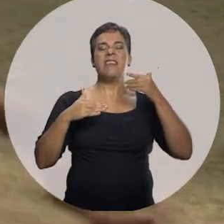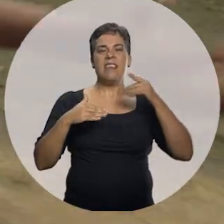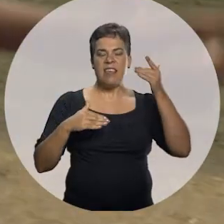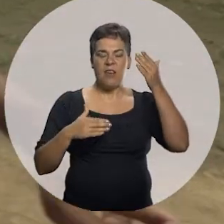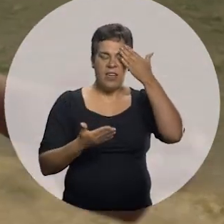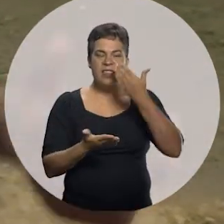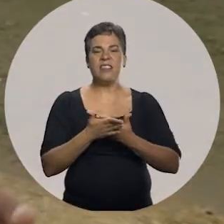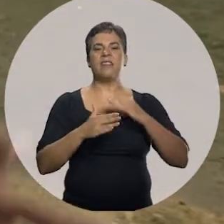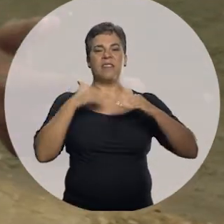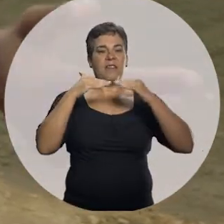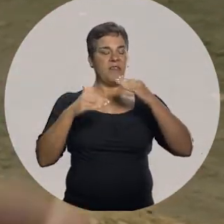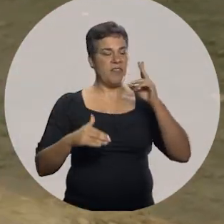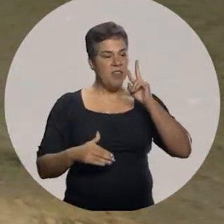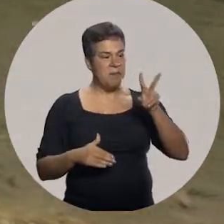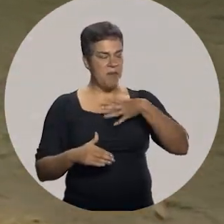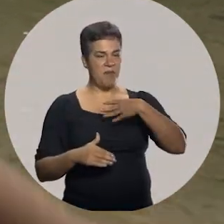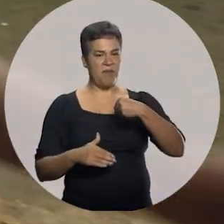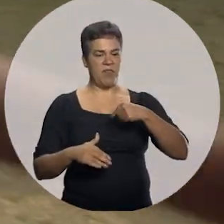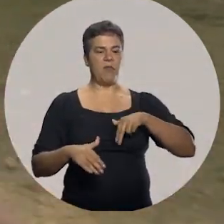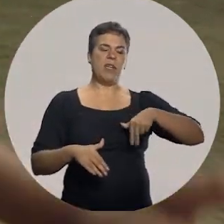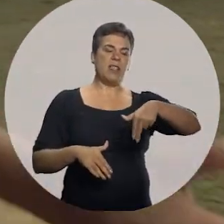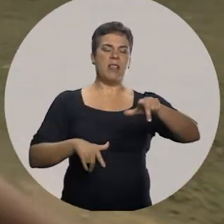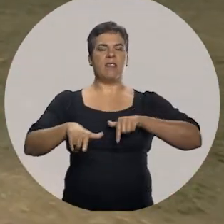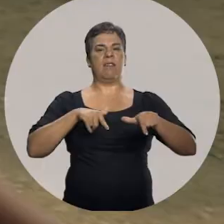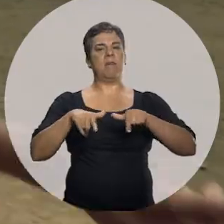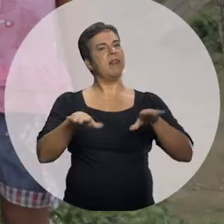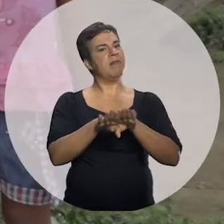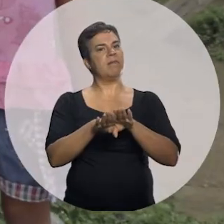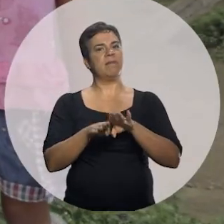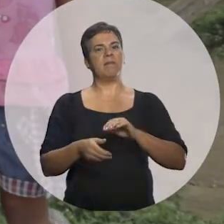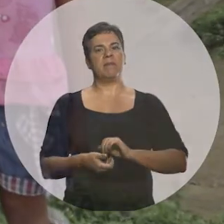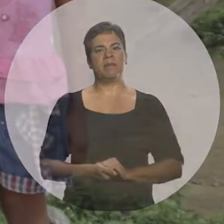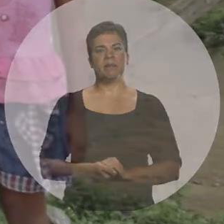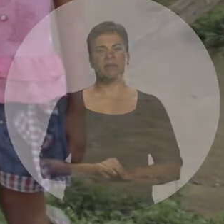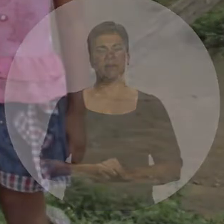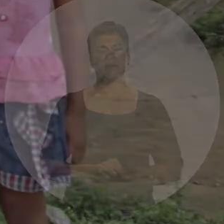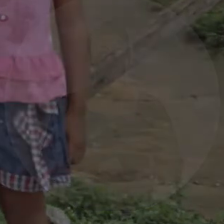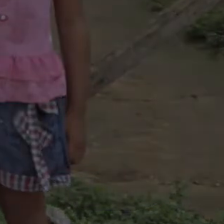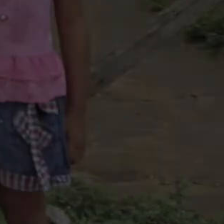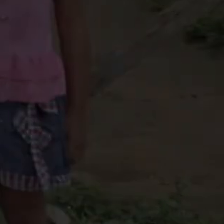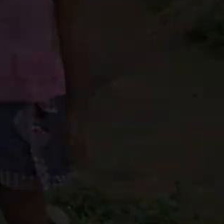alcançar mais. Que Deus vai me ajudar e eu devo ver meu filho andando e trabalhando também.